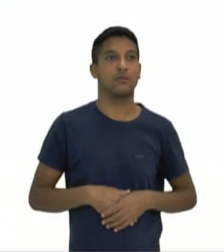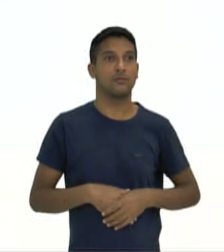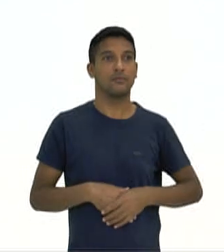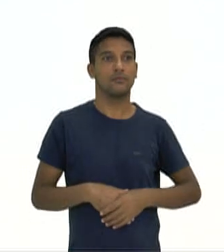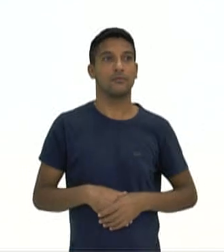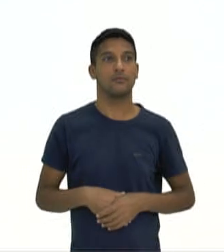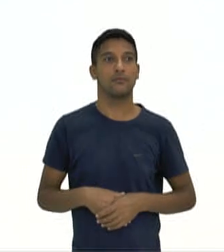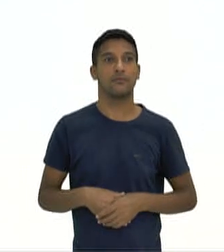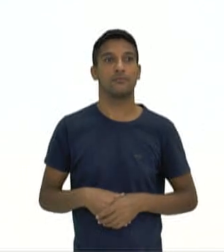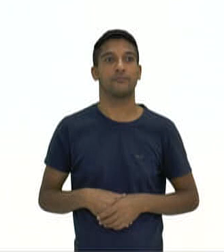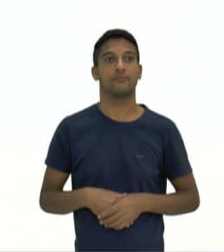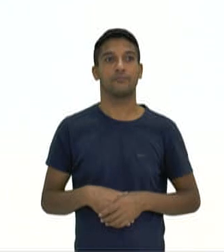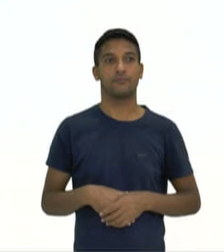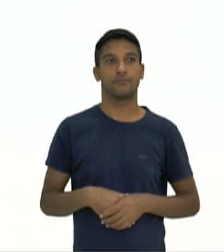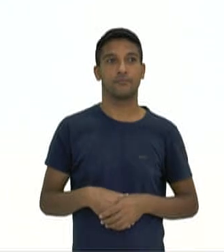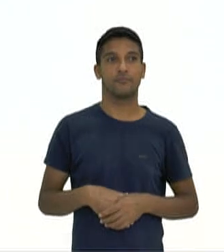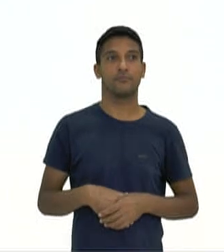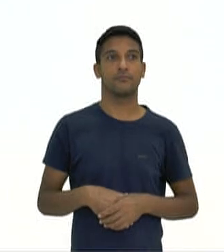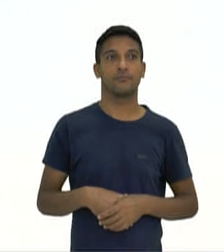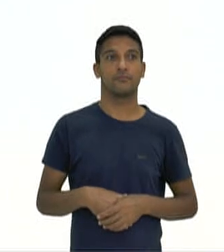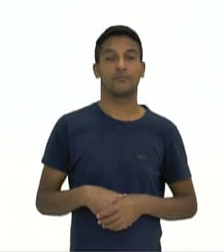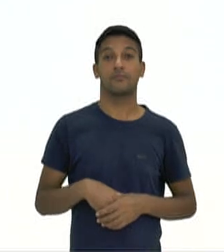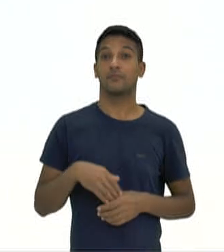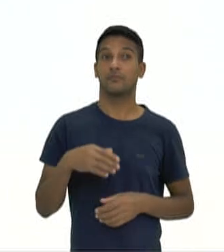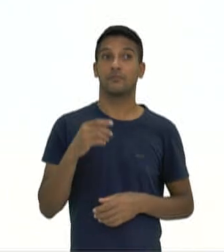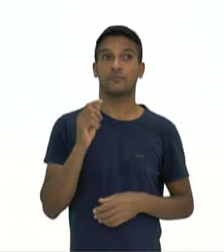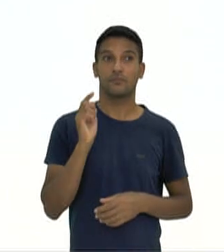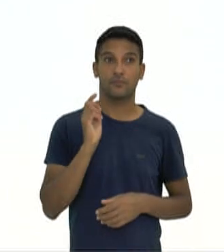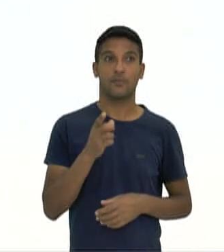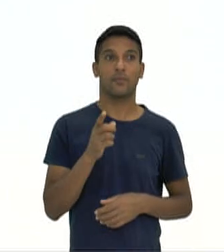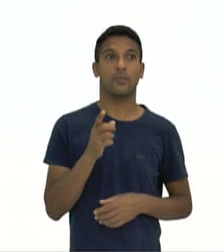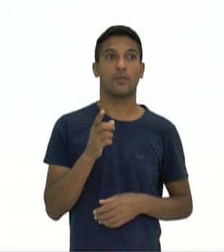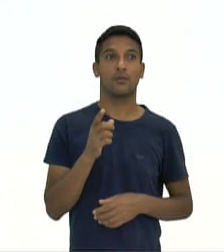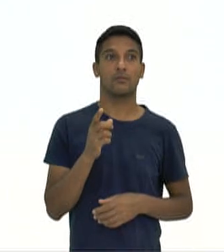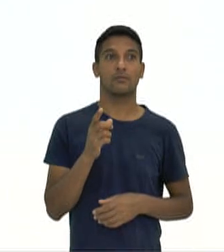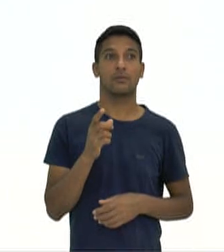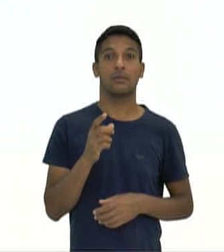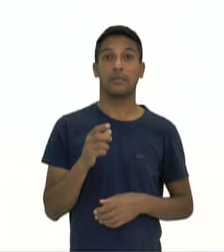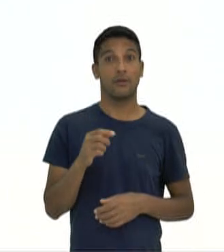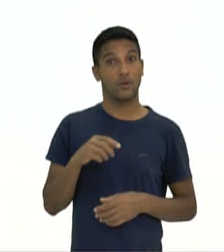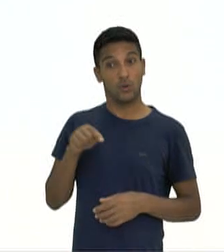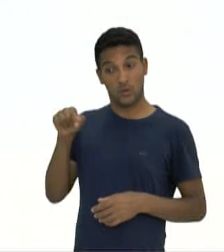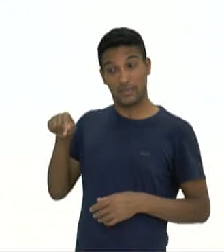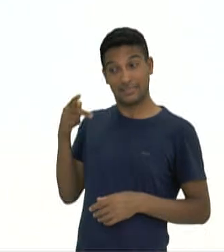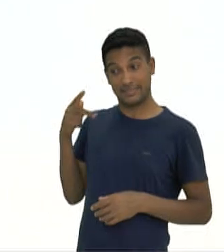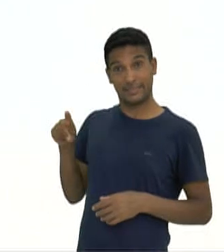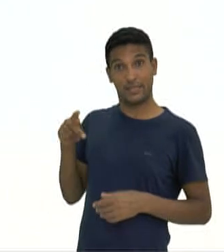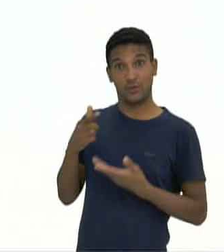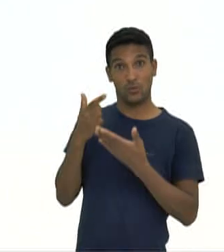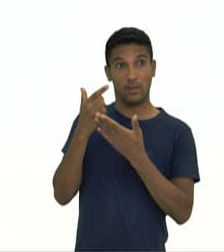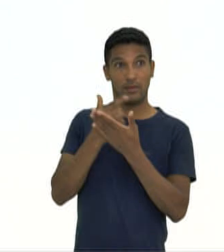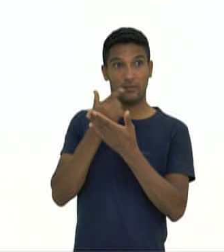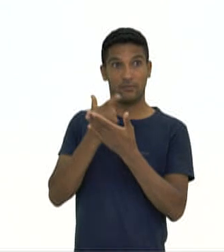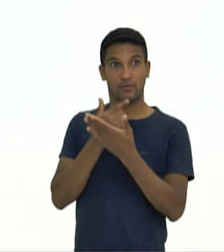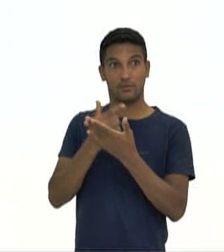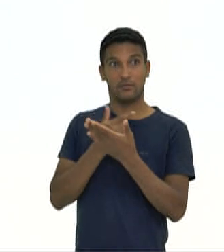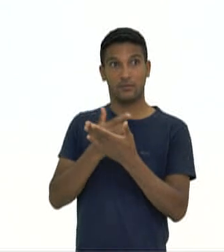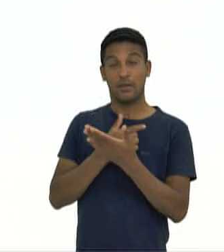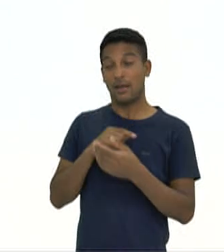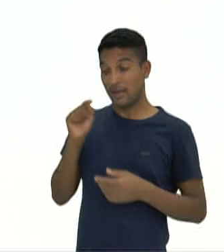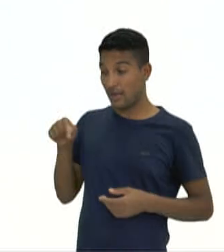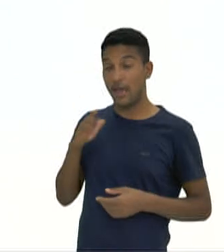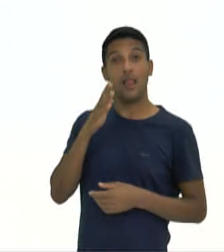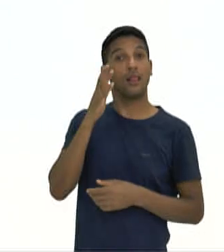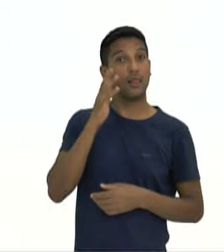no lugar de coisas não legais. Mas o mundo está mudando, e mudando para melhor. Analisando